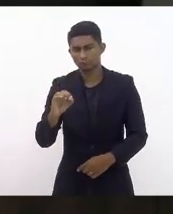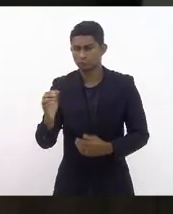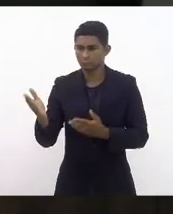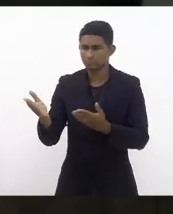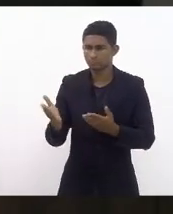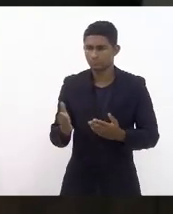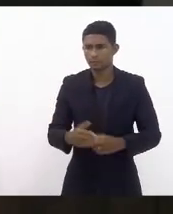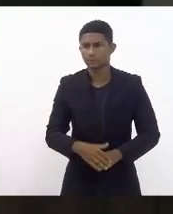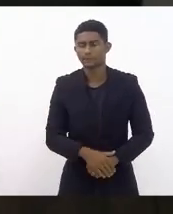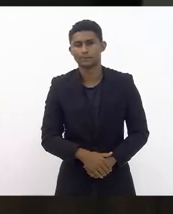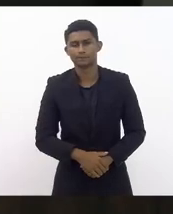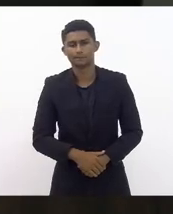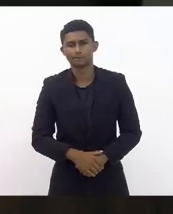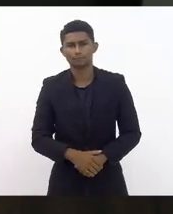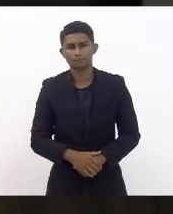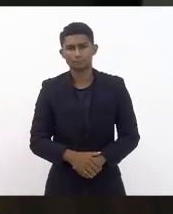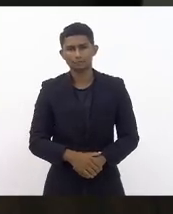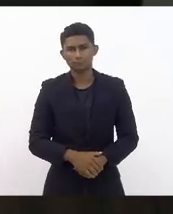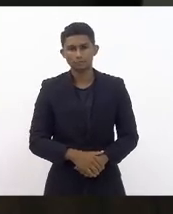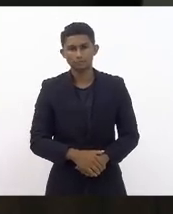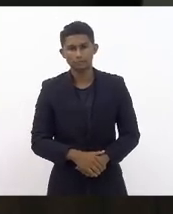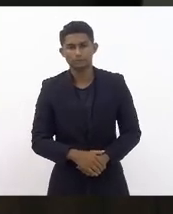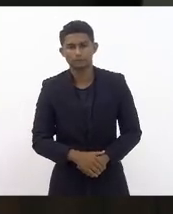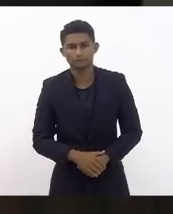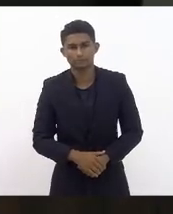Deputado Rodrigo Amorim.